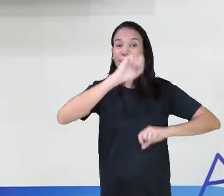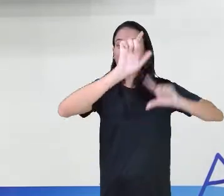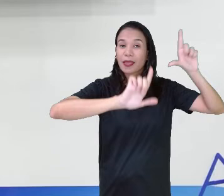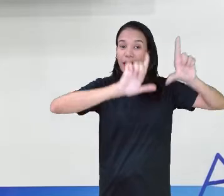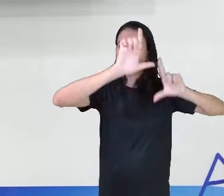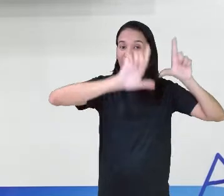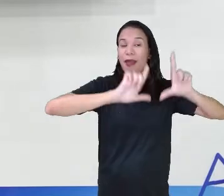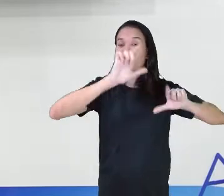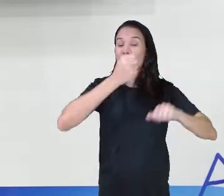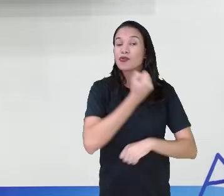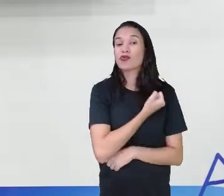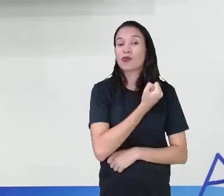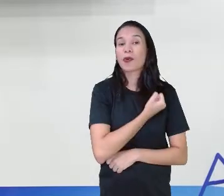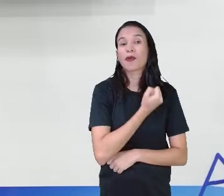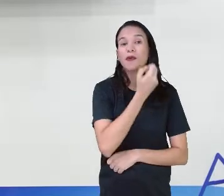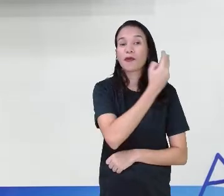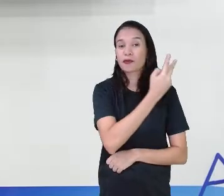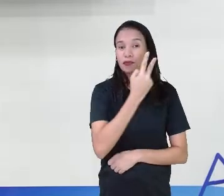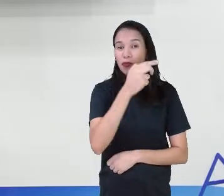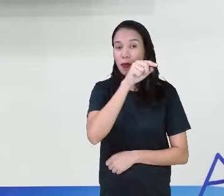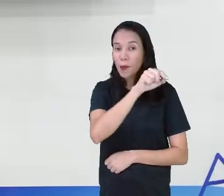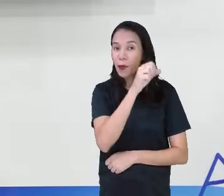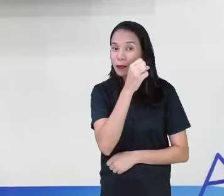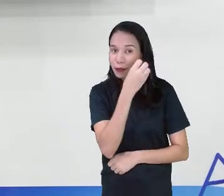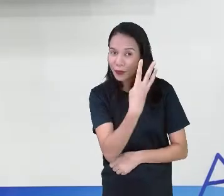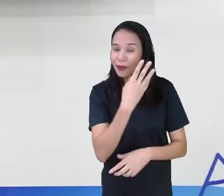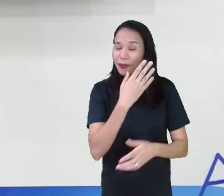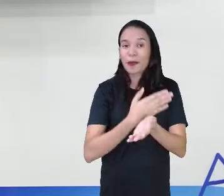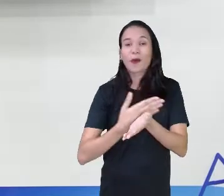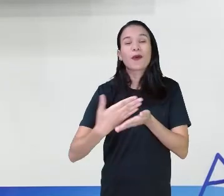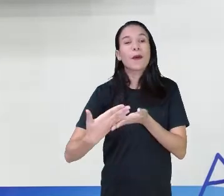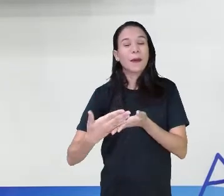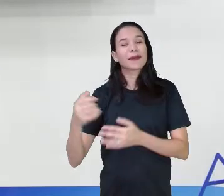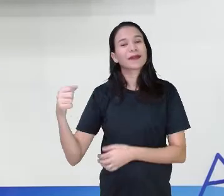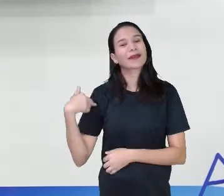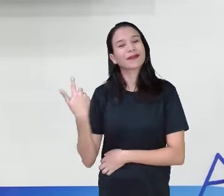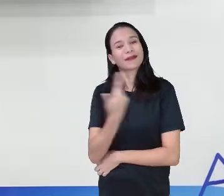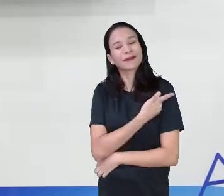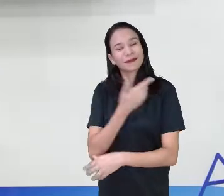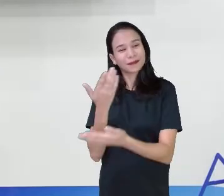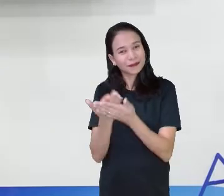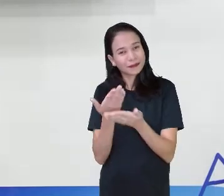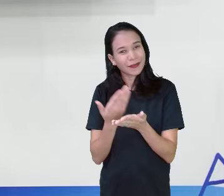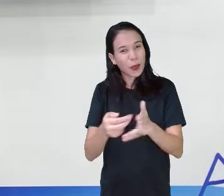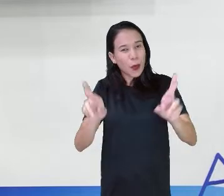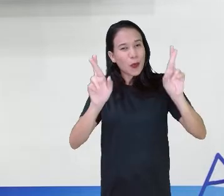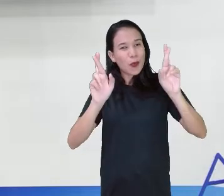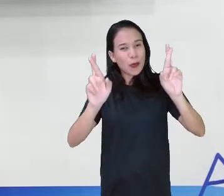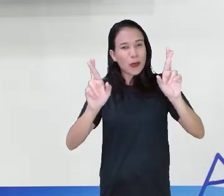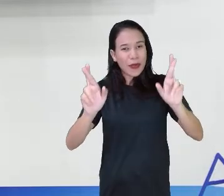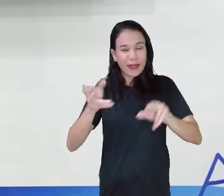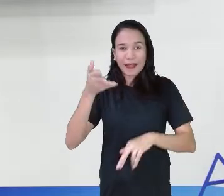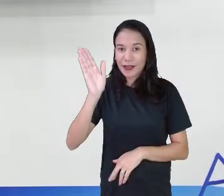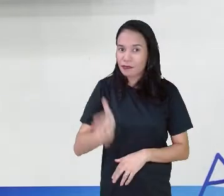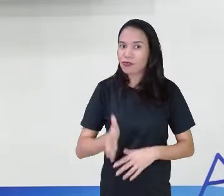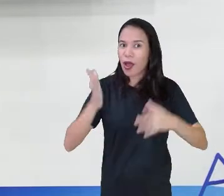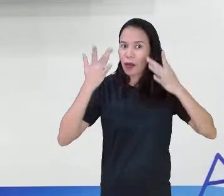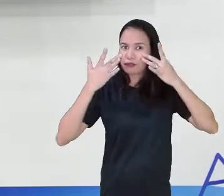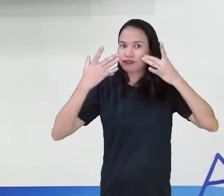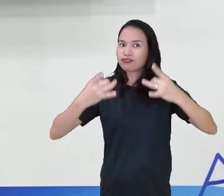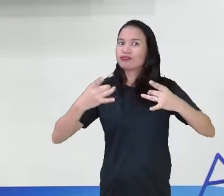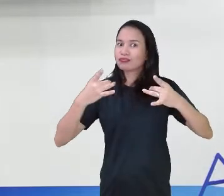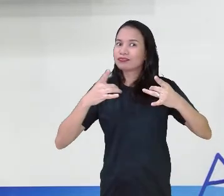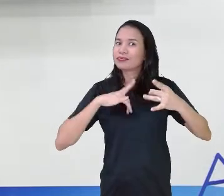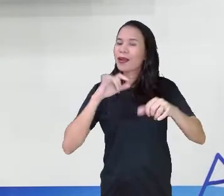Nordeste, canal 22.3. Inicia a nossa aula e eu espero que você esteja aí já